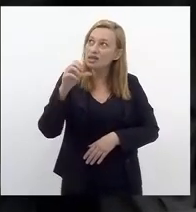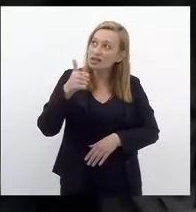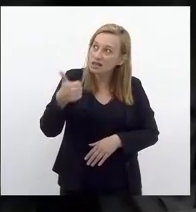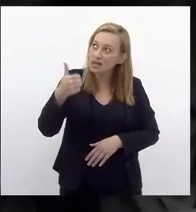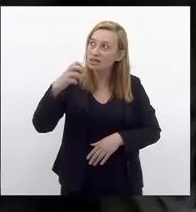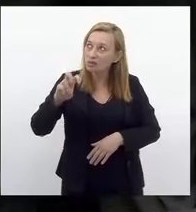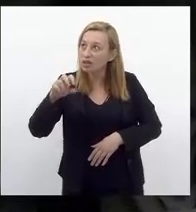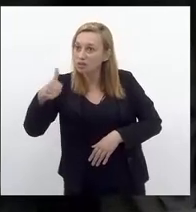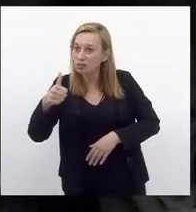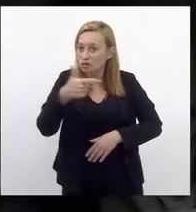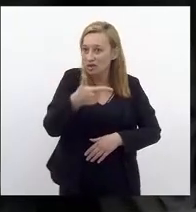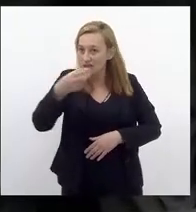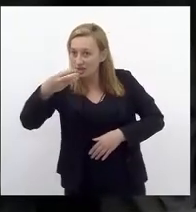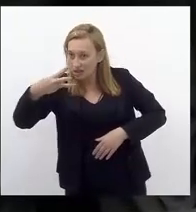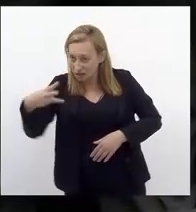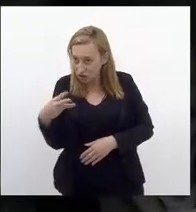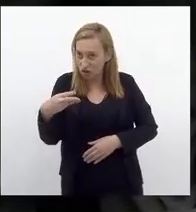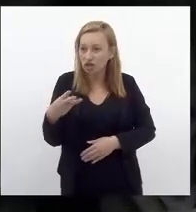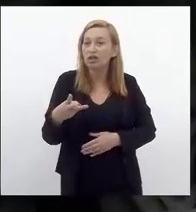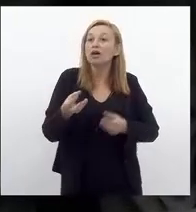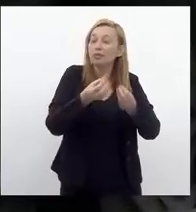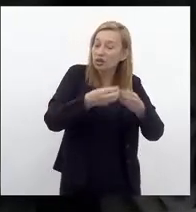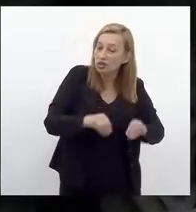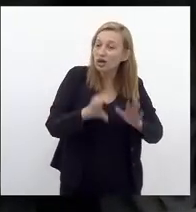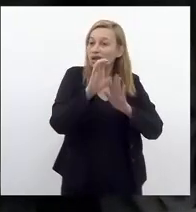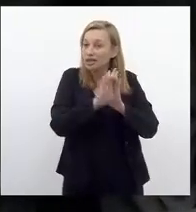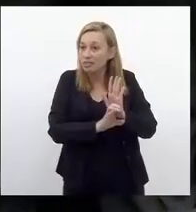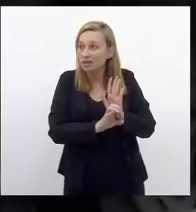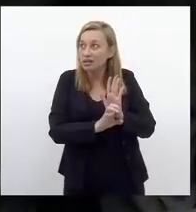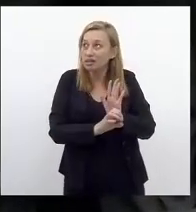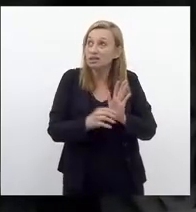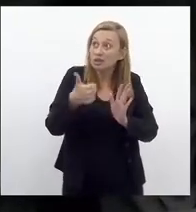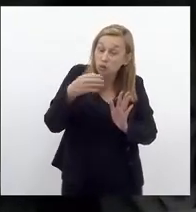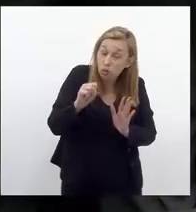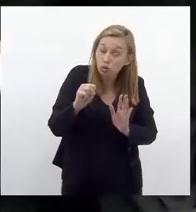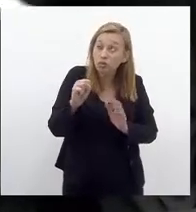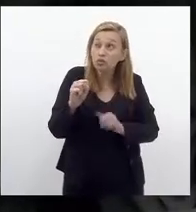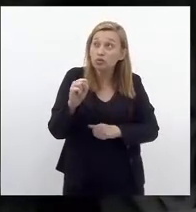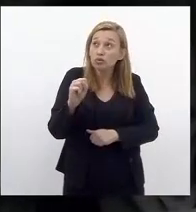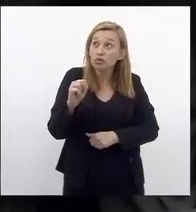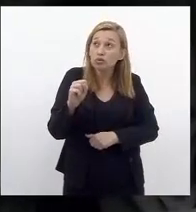151 203 prejudicadas as emendas